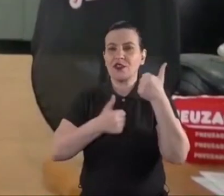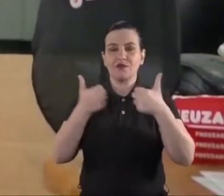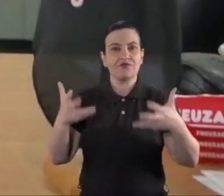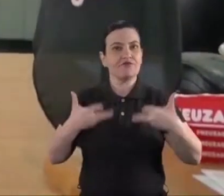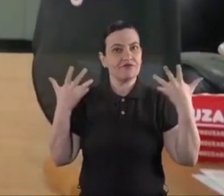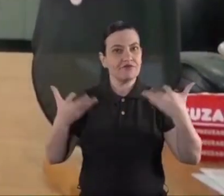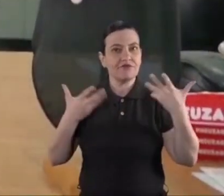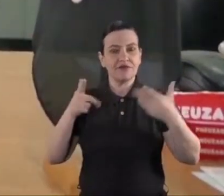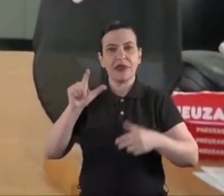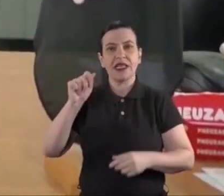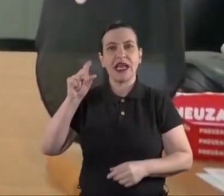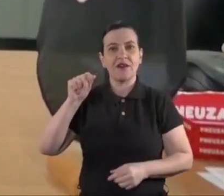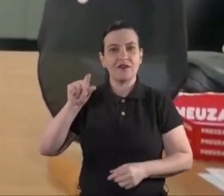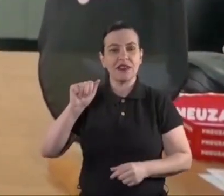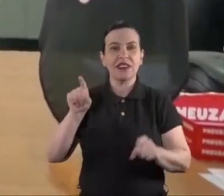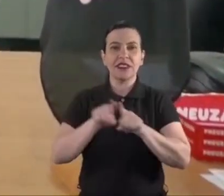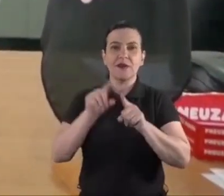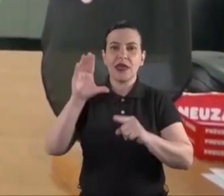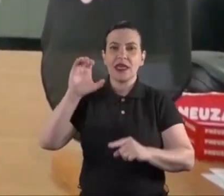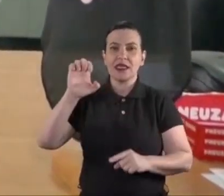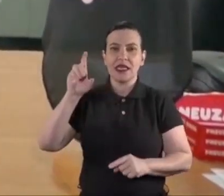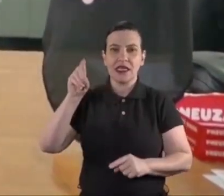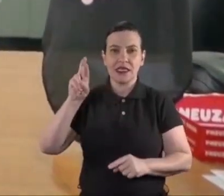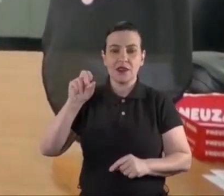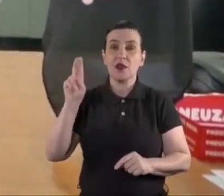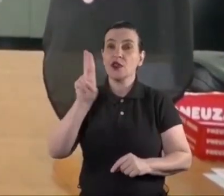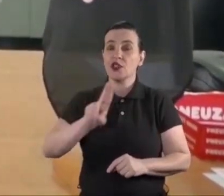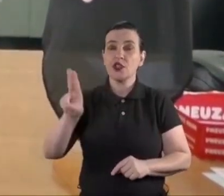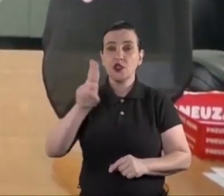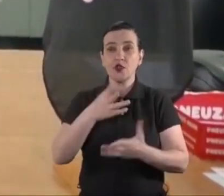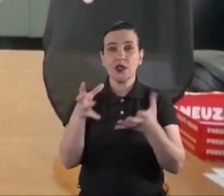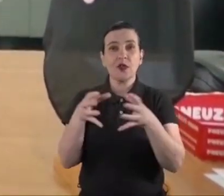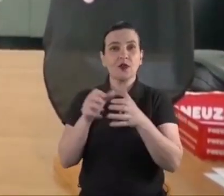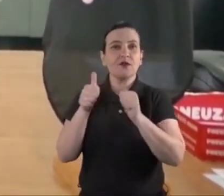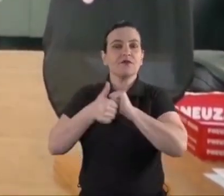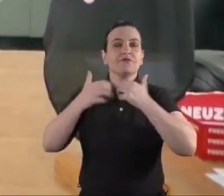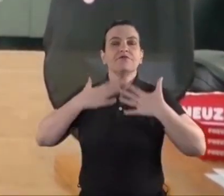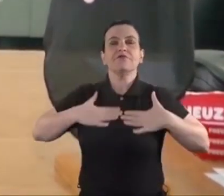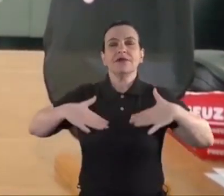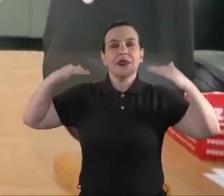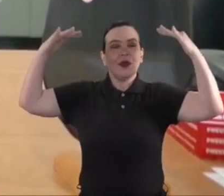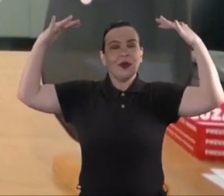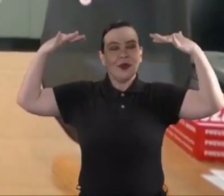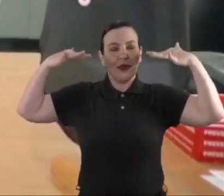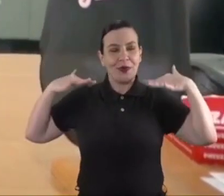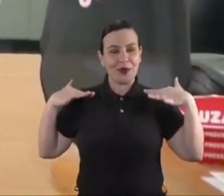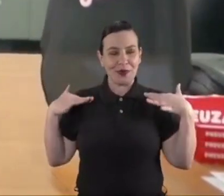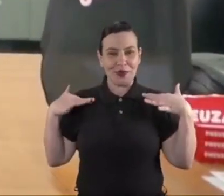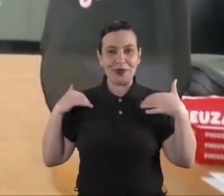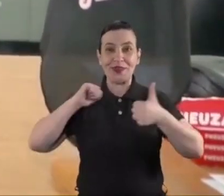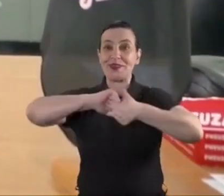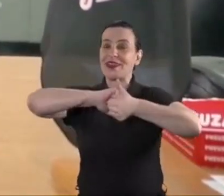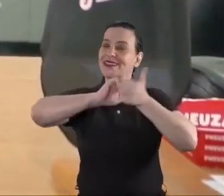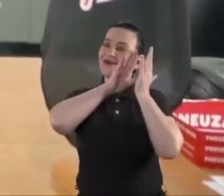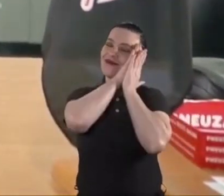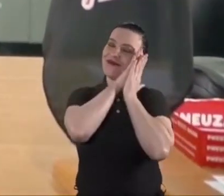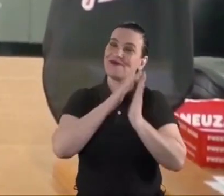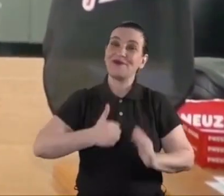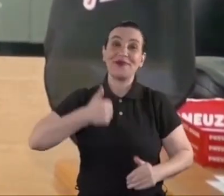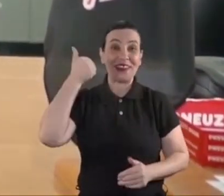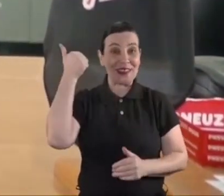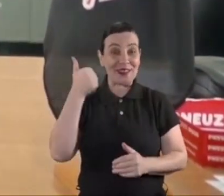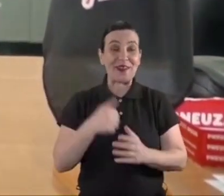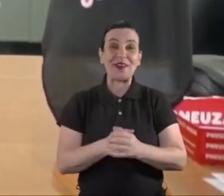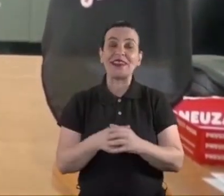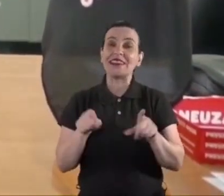O lavanda, cedro, a gente usa com os atletas para relaxamento, para ter uma qualidade de sono melhor.